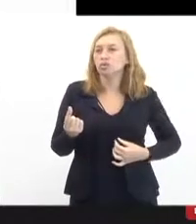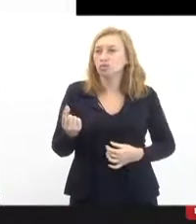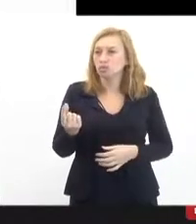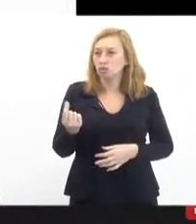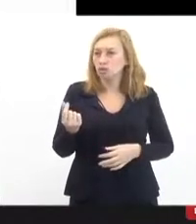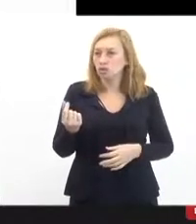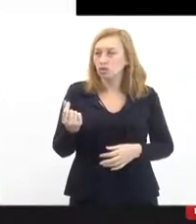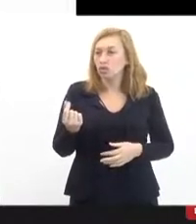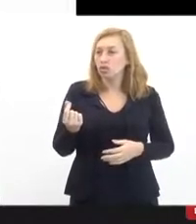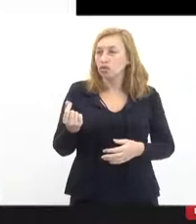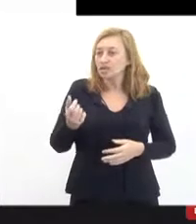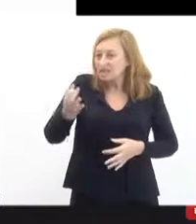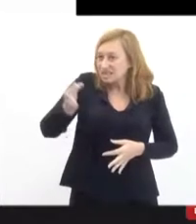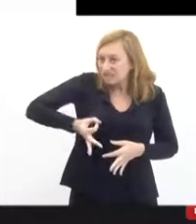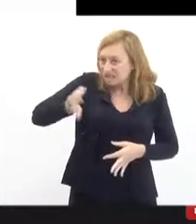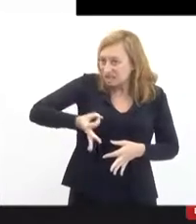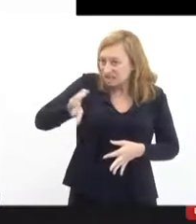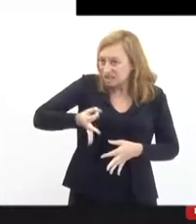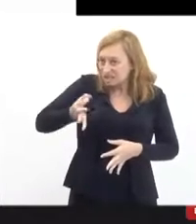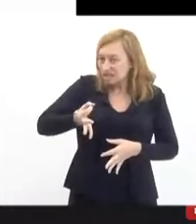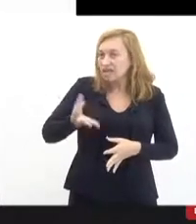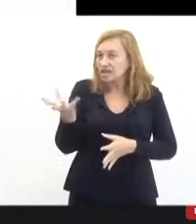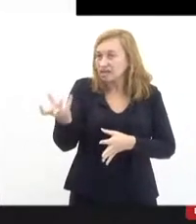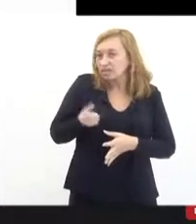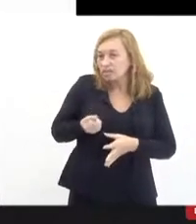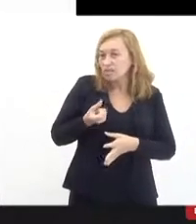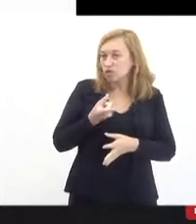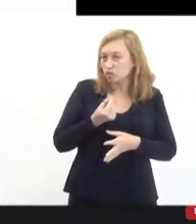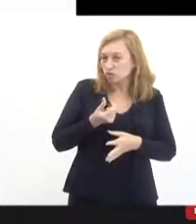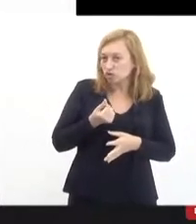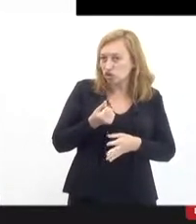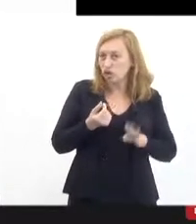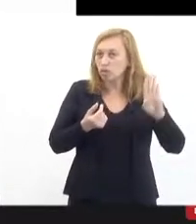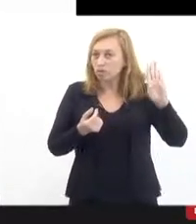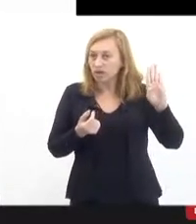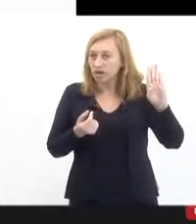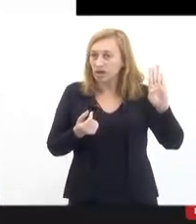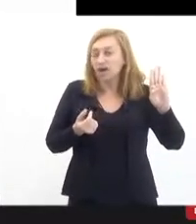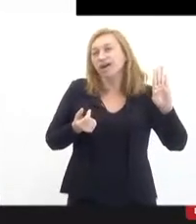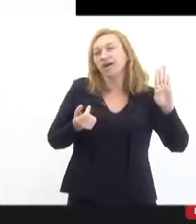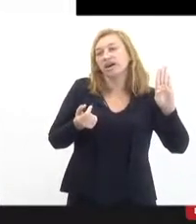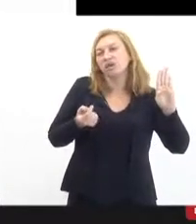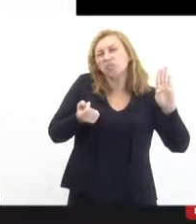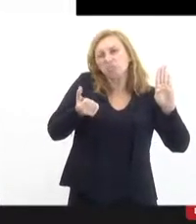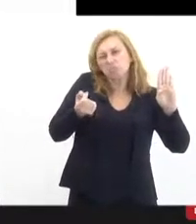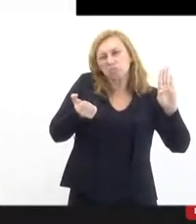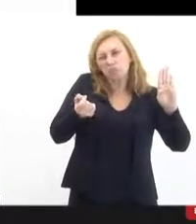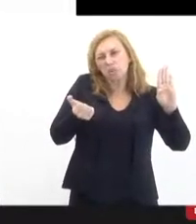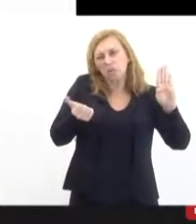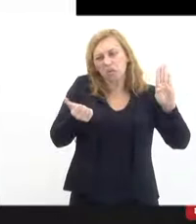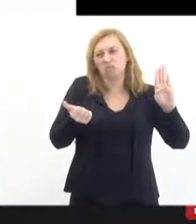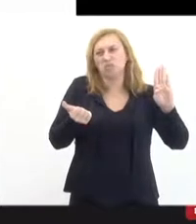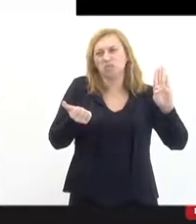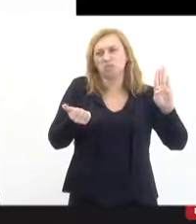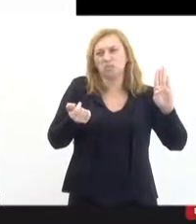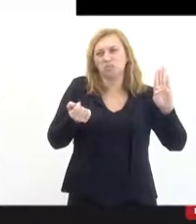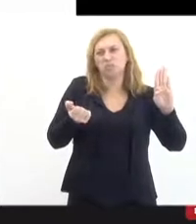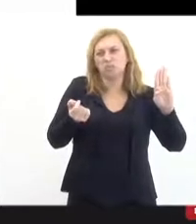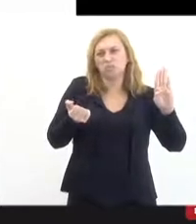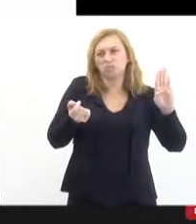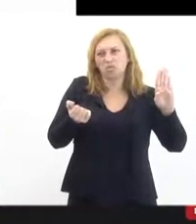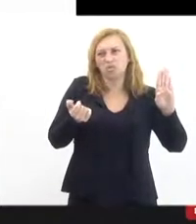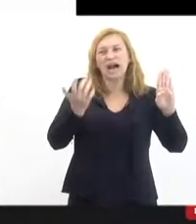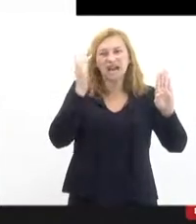de recuperação, né, o B com média, o C com baixa perspectiva e o D considerados irrecuperáveis. Veja que por rating